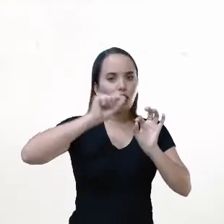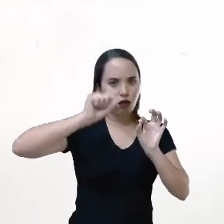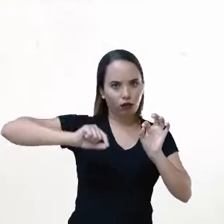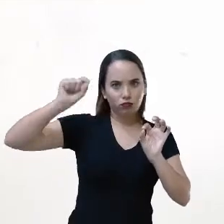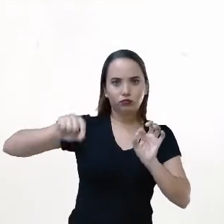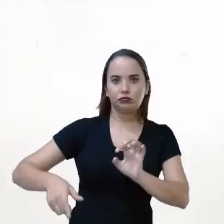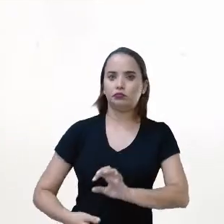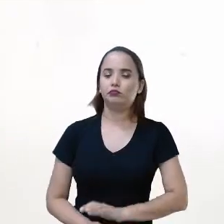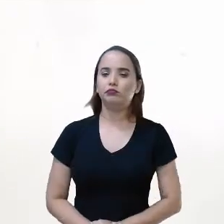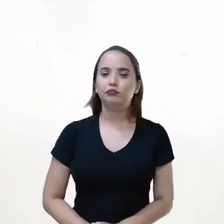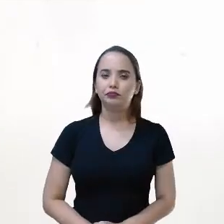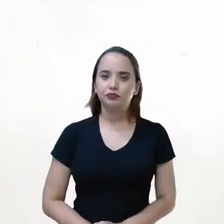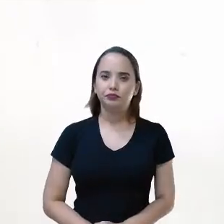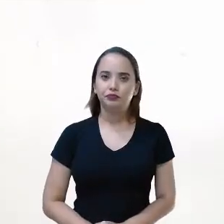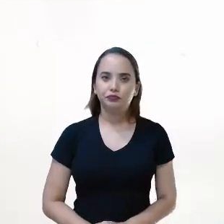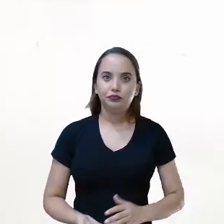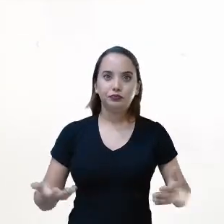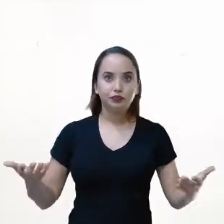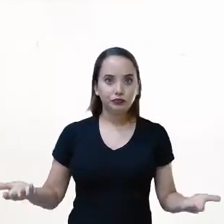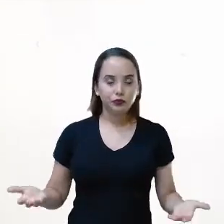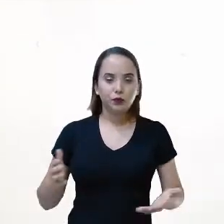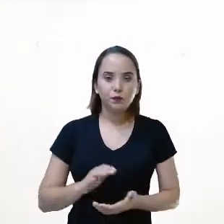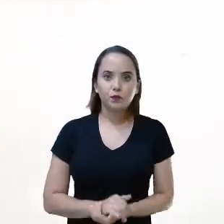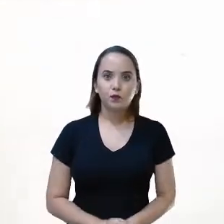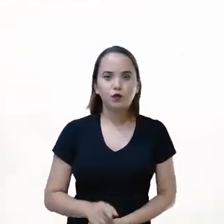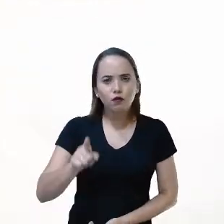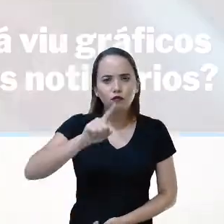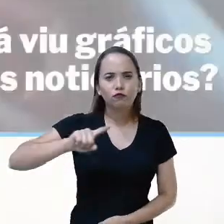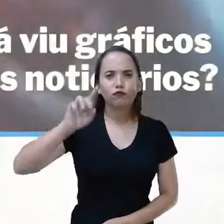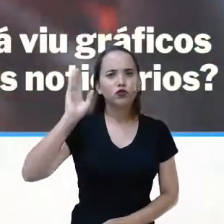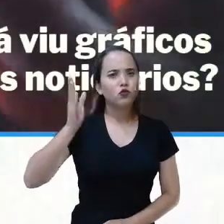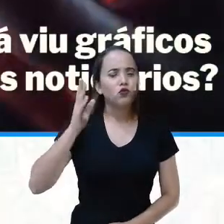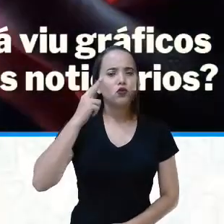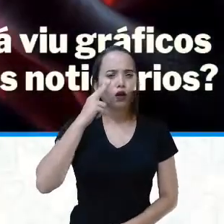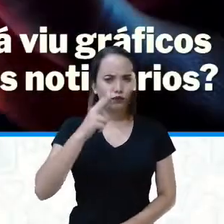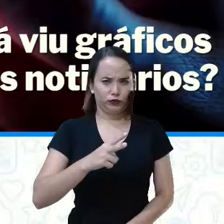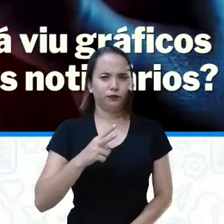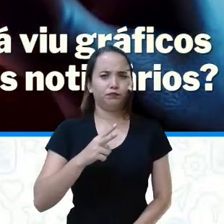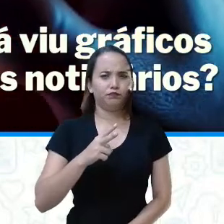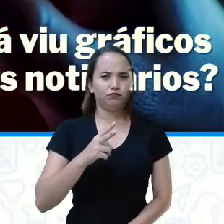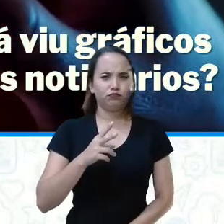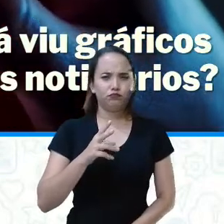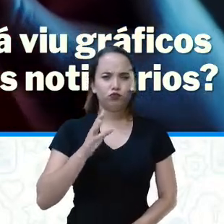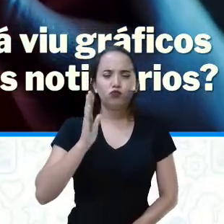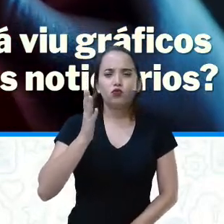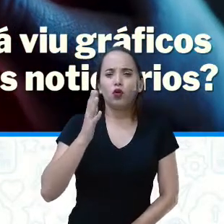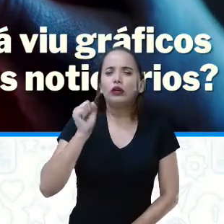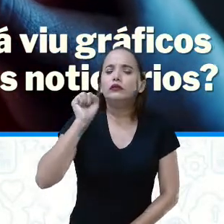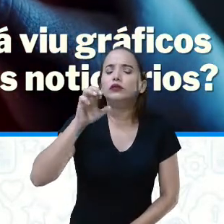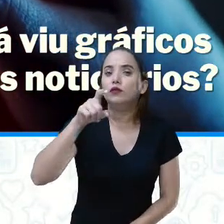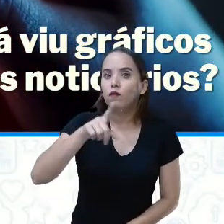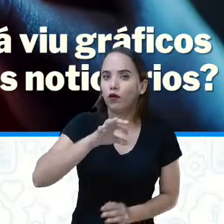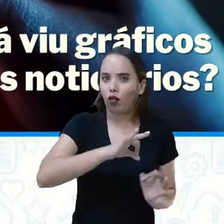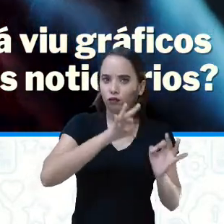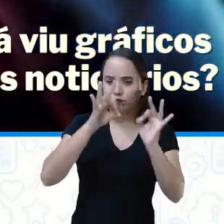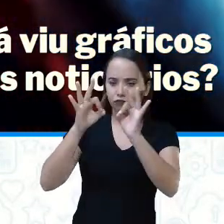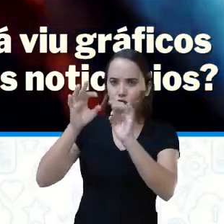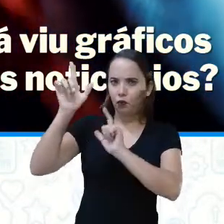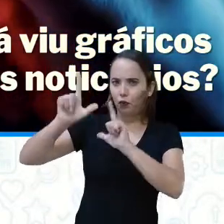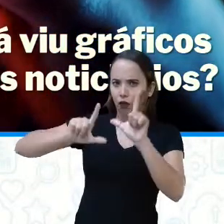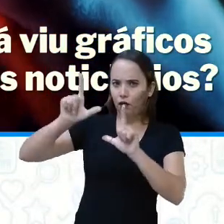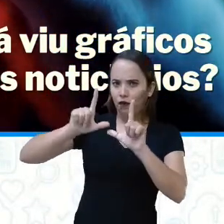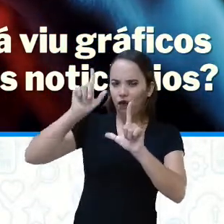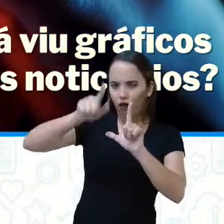Beleza. Agora, você já viu gráficos nos noticiários? Você que assiste, será que esses noticiários